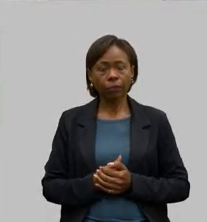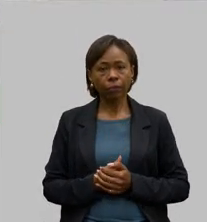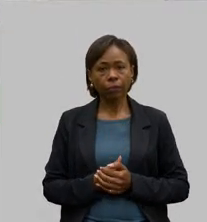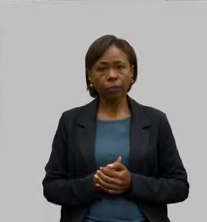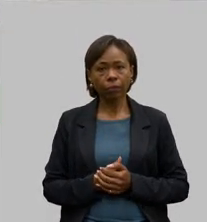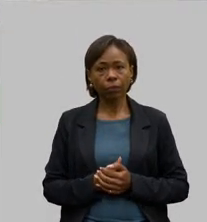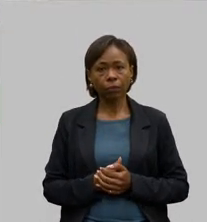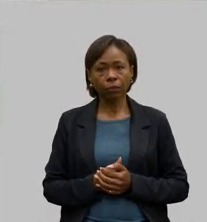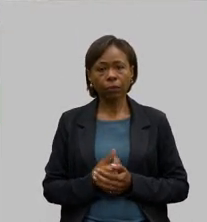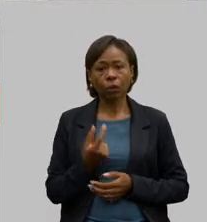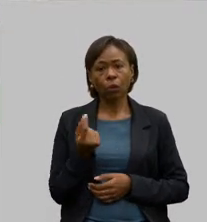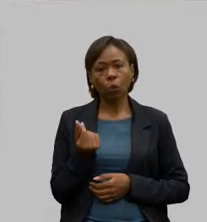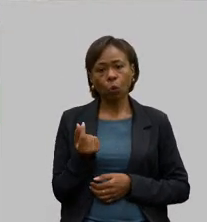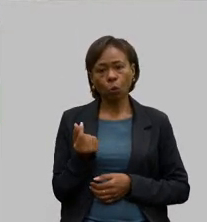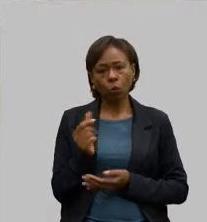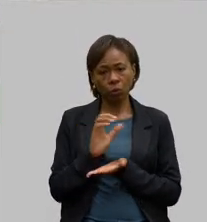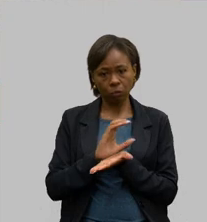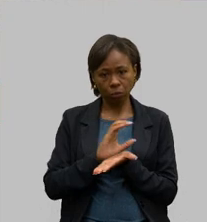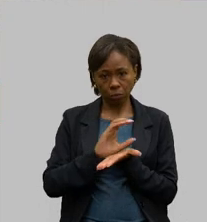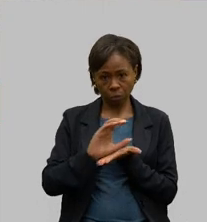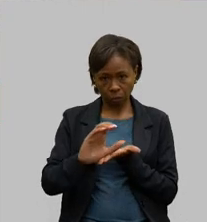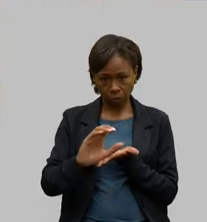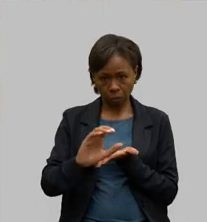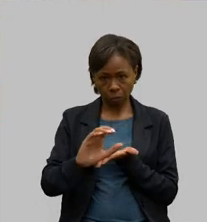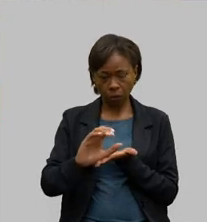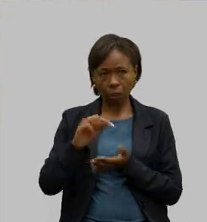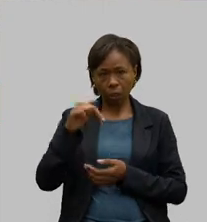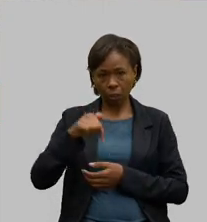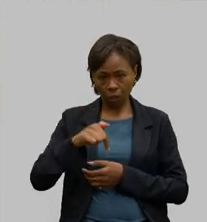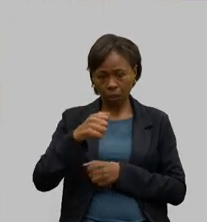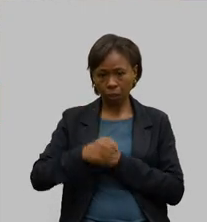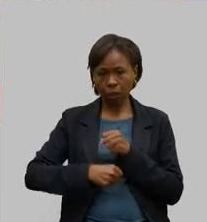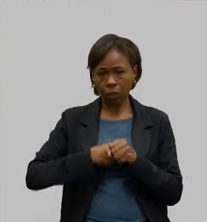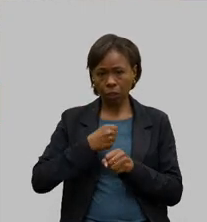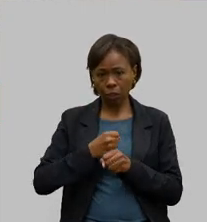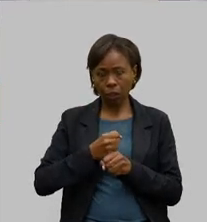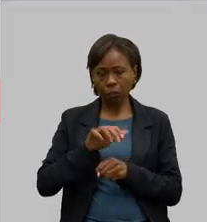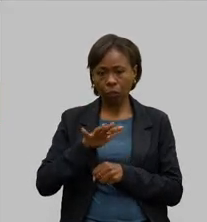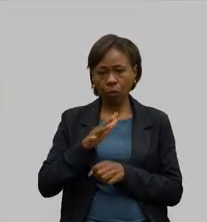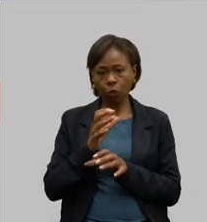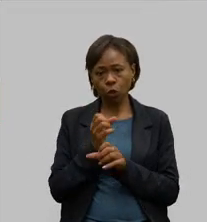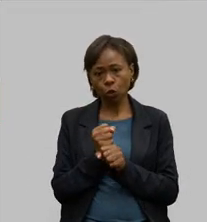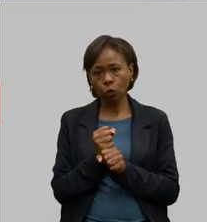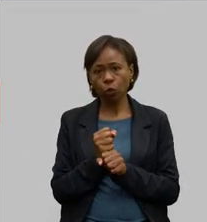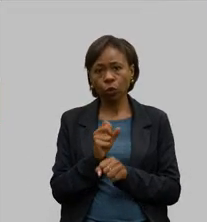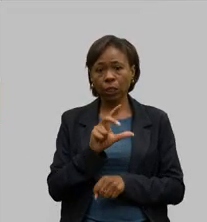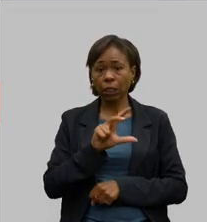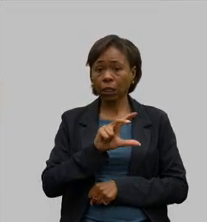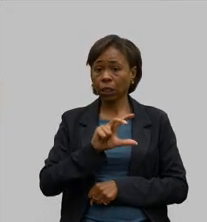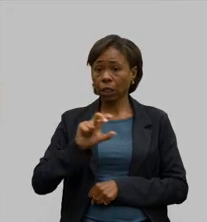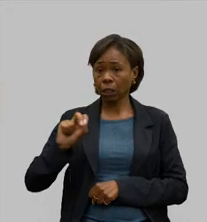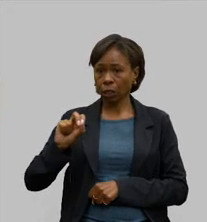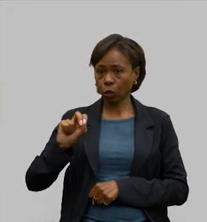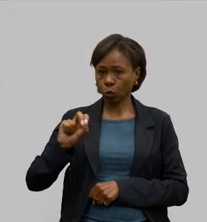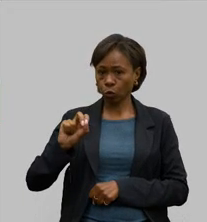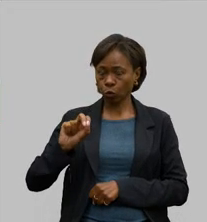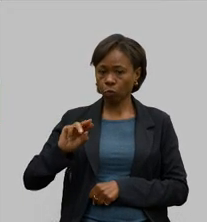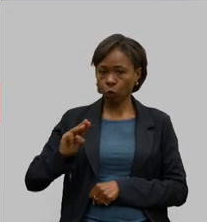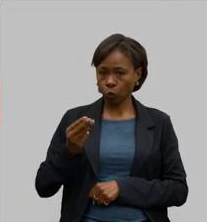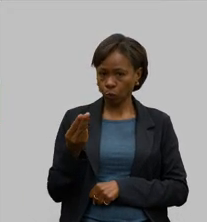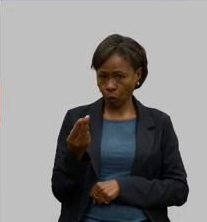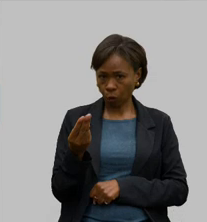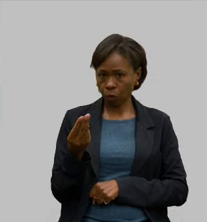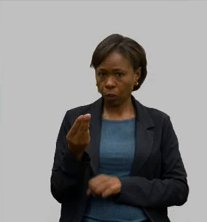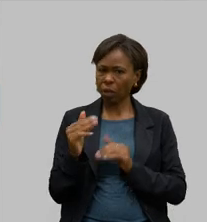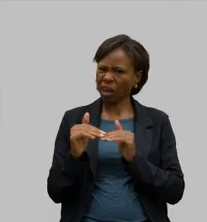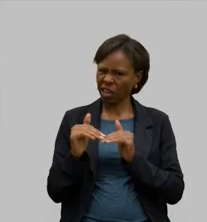investimentos nesse ano eh estão em torno de 500 milhões e claro que esse valor acima da